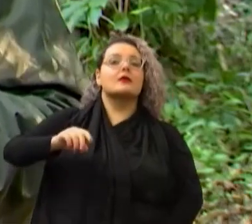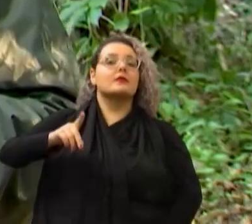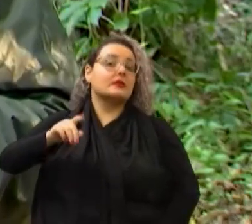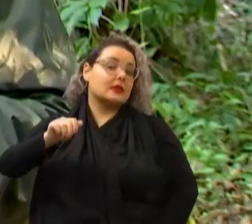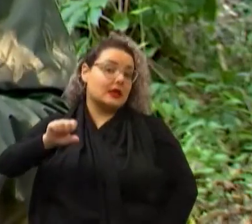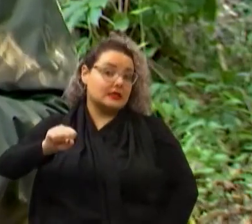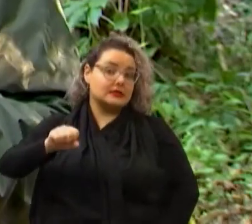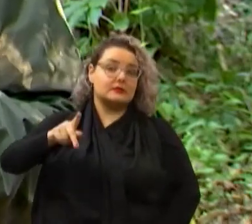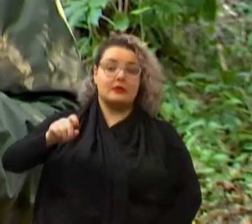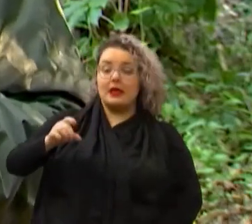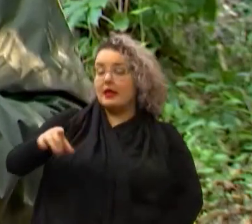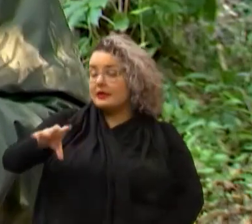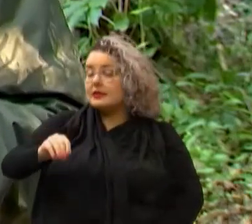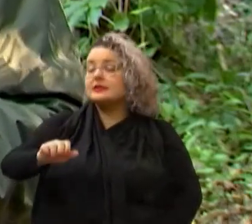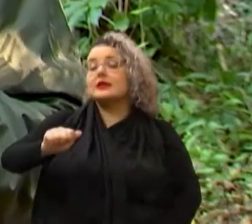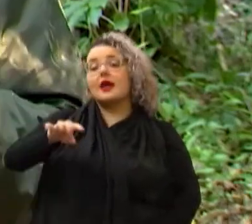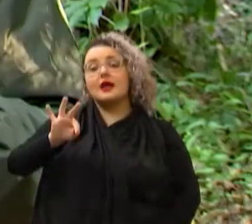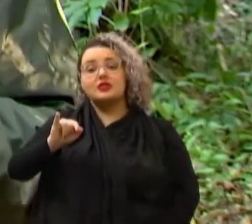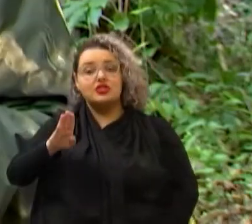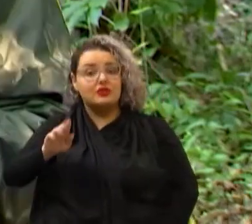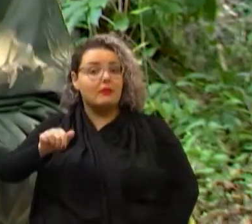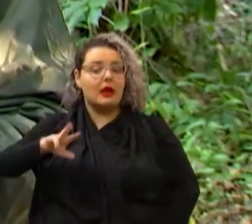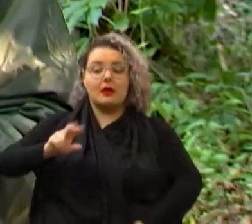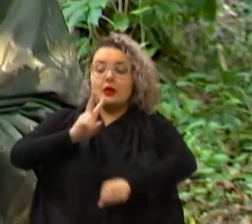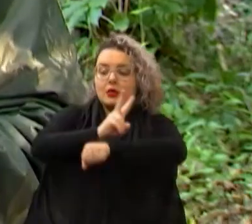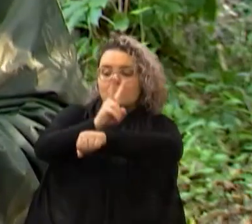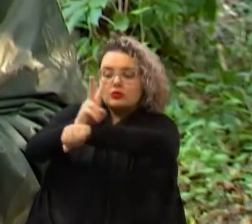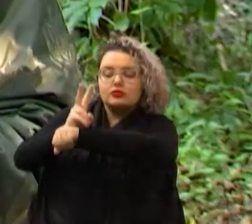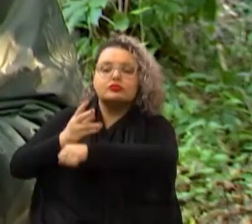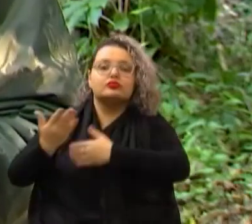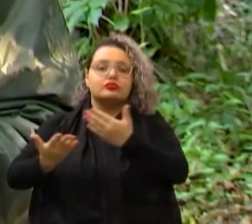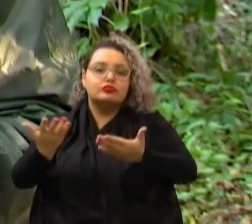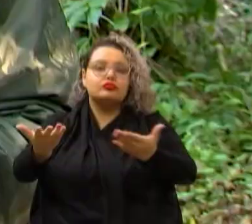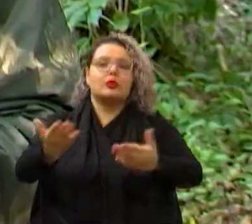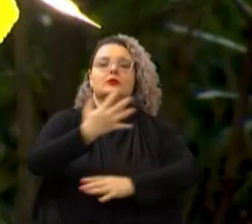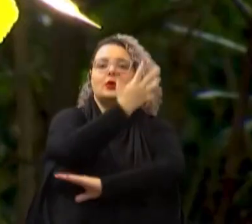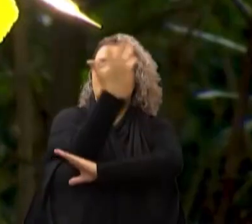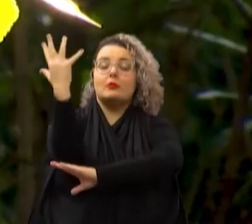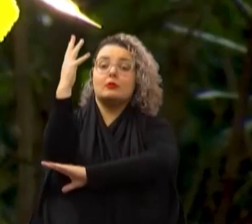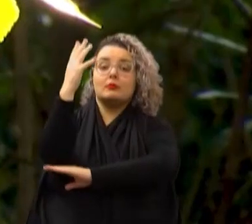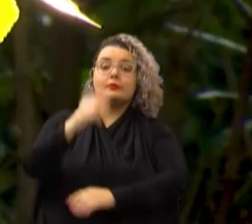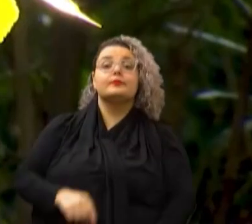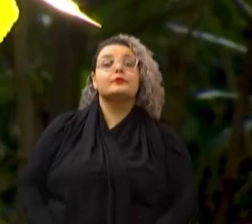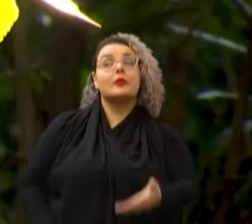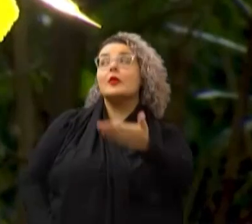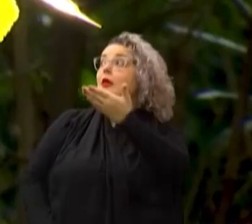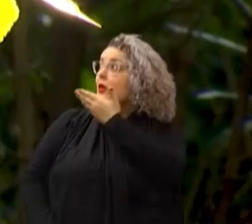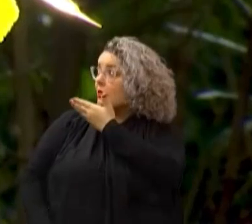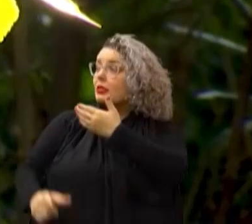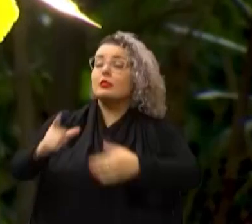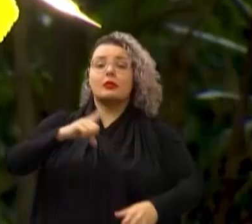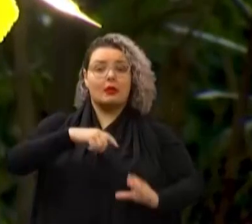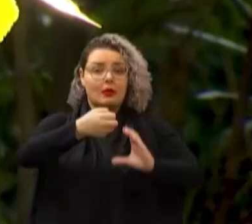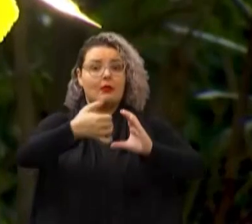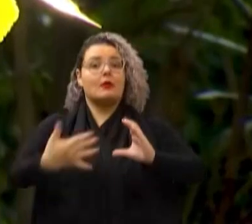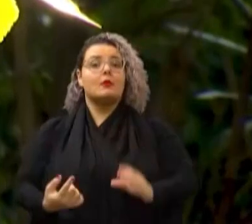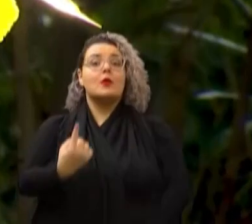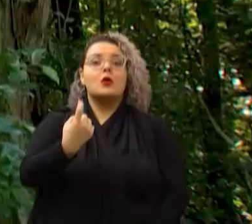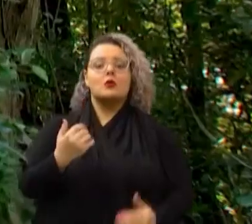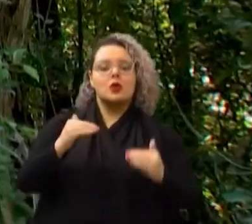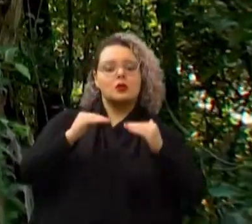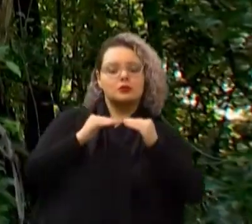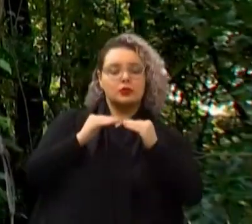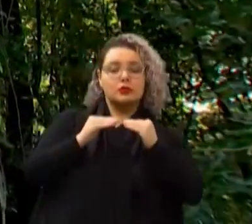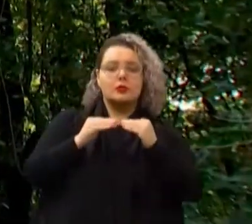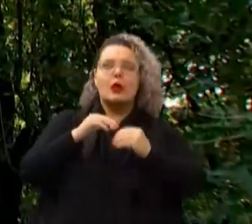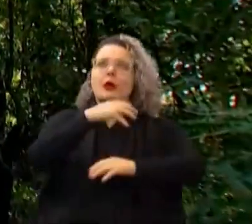Ribeirão Proença, o próprio Atibaia, né, protegendo as matas ciliares, né? A Mata Santa Genebra tem como